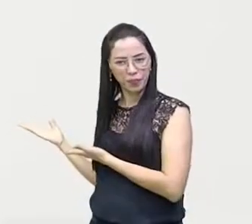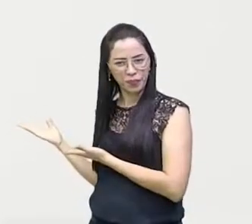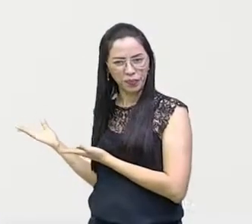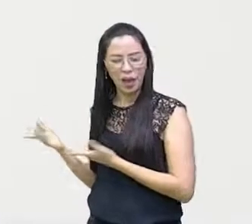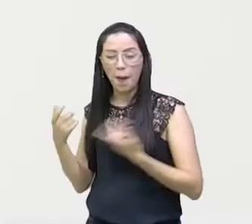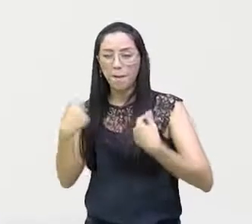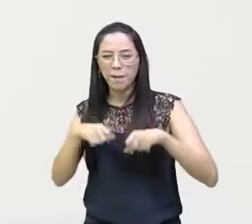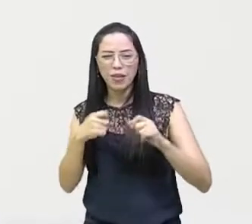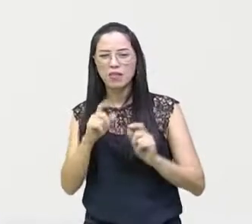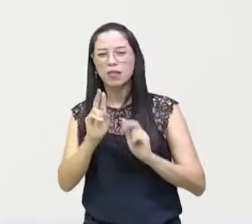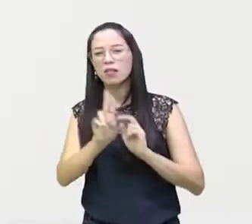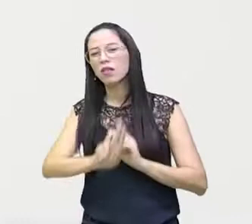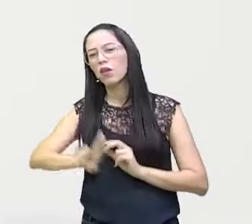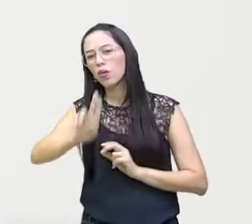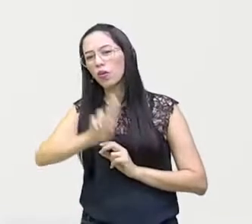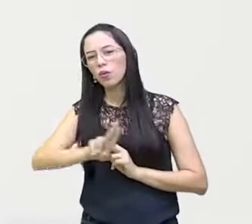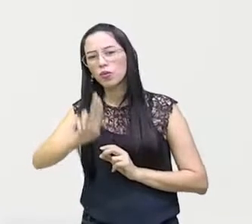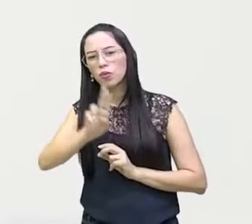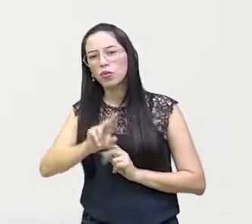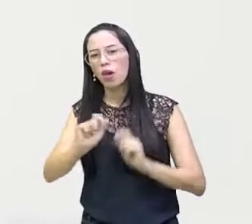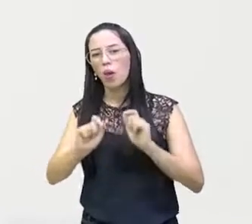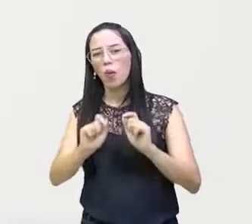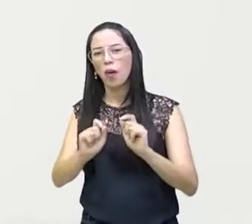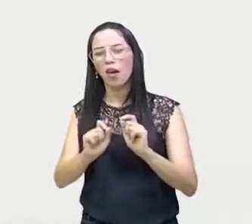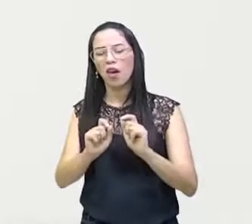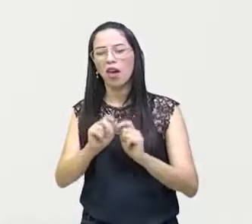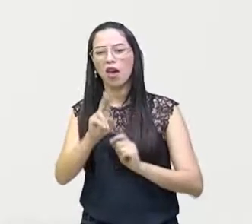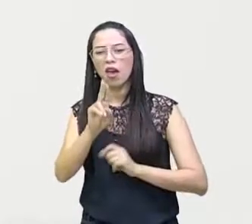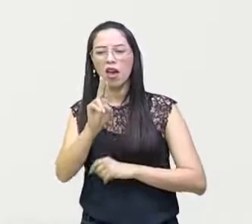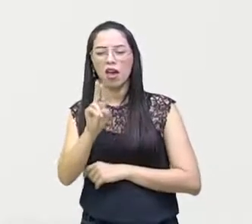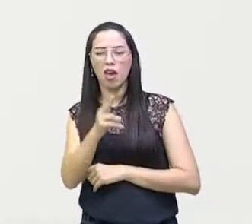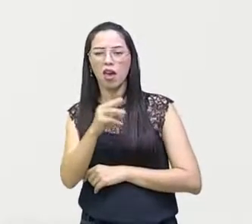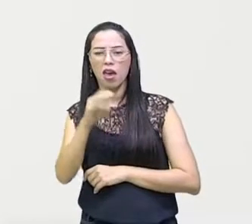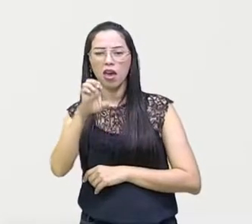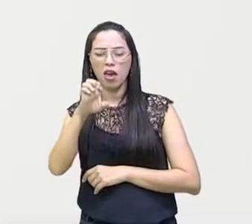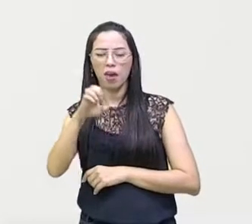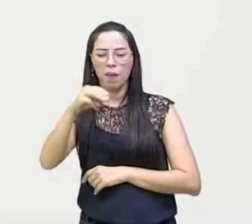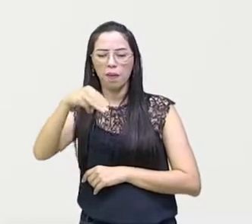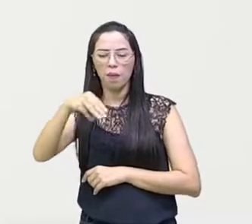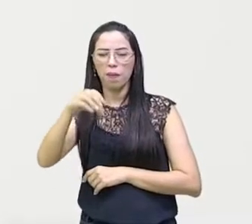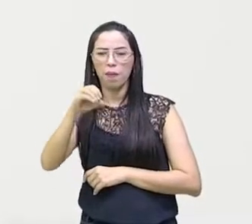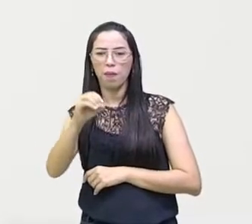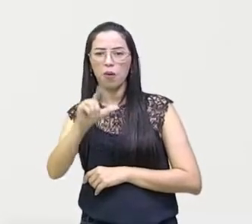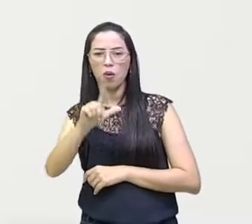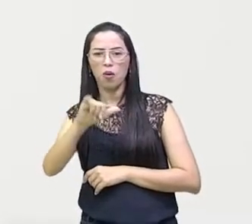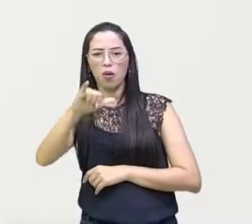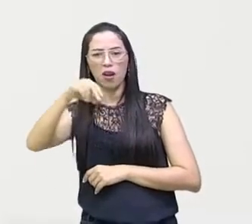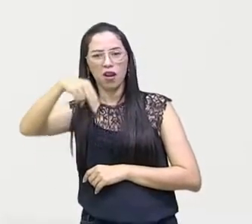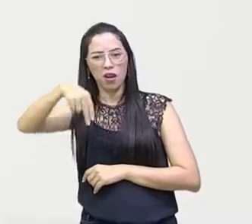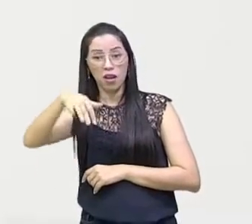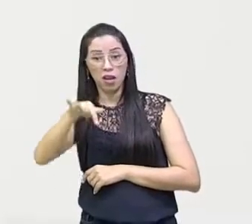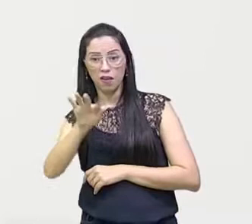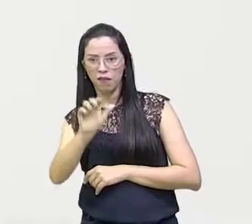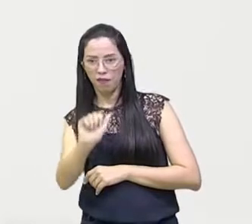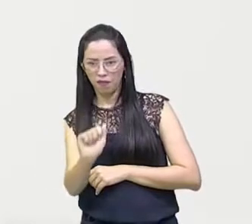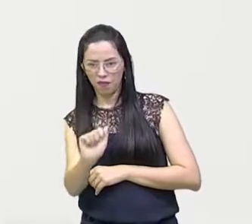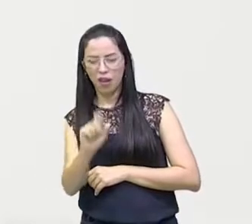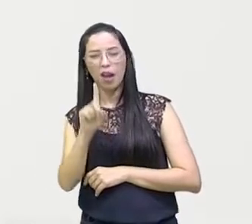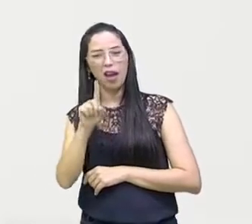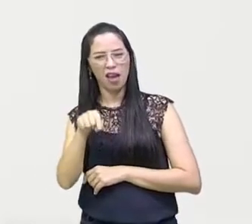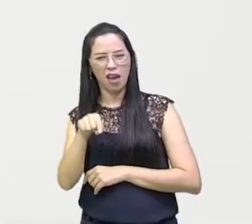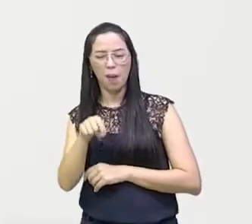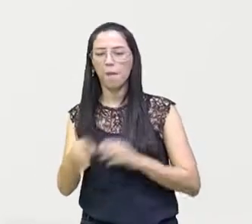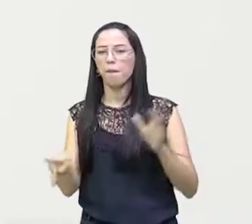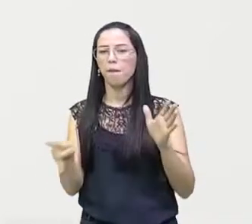precisa utilizar as hemolinfas, que é um tipo de sangue que nós encontramos geralmente, como vocês podem ver, nos